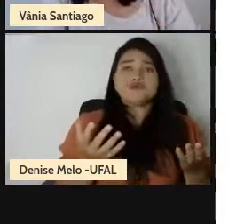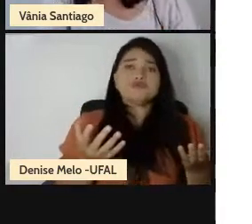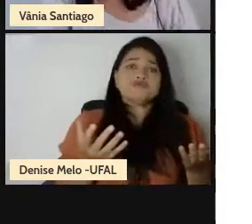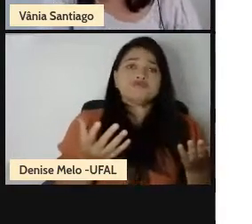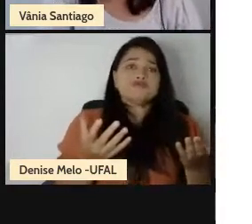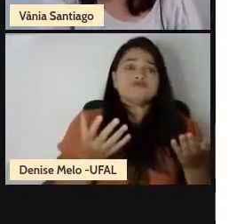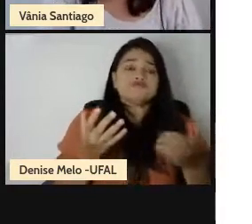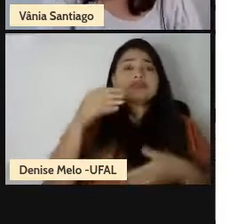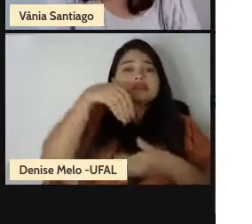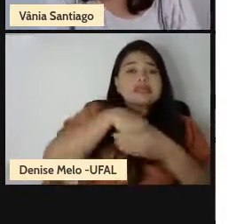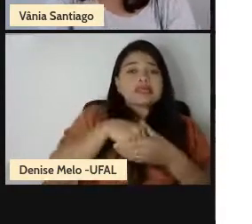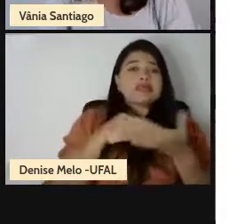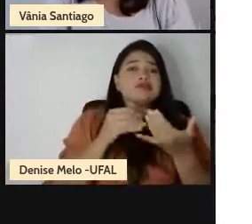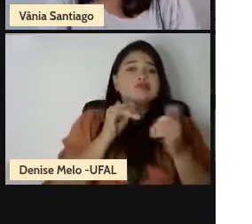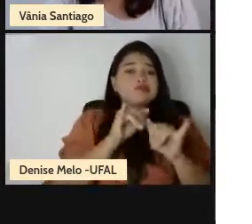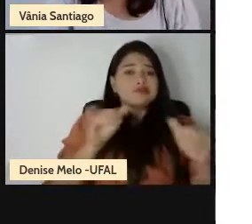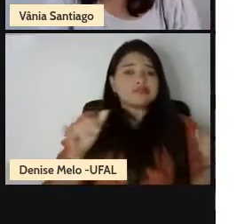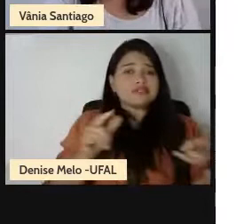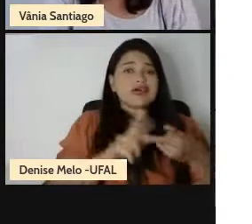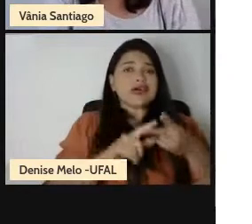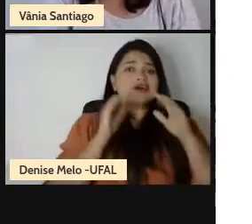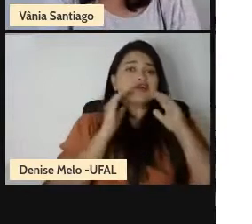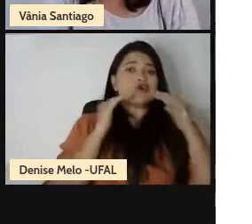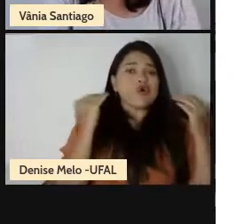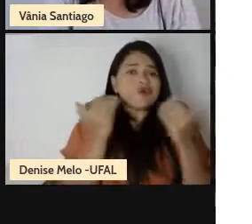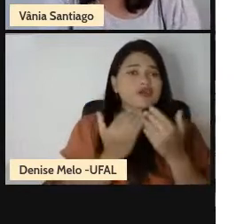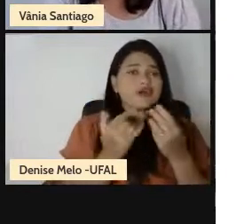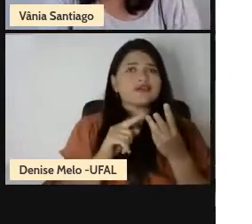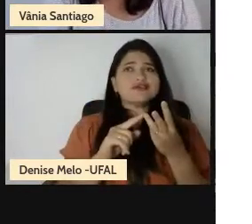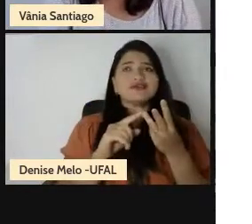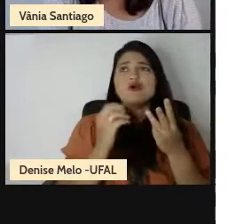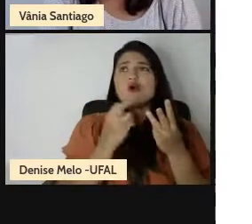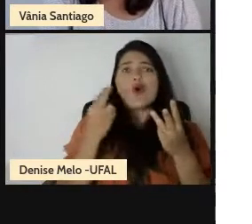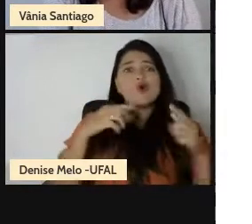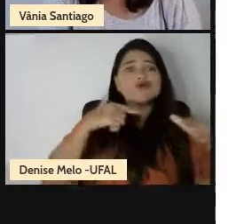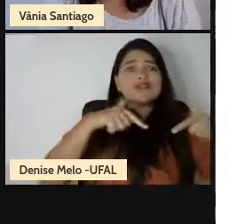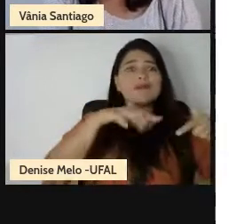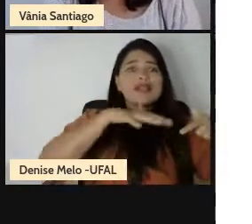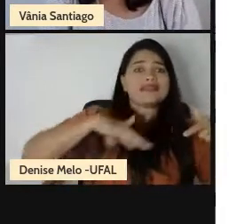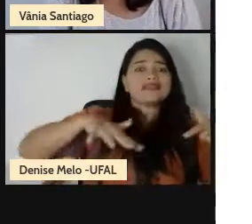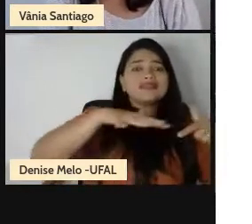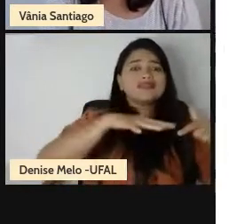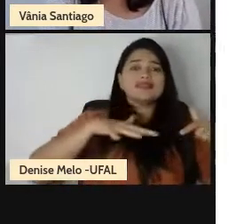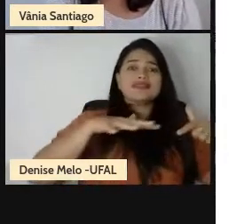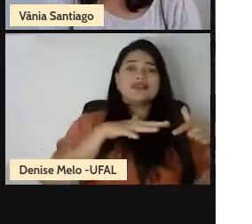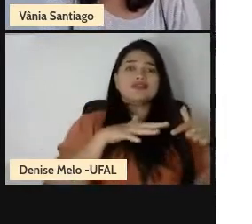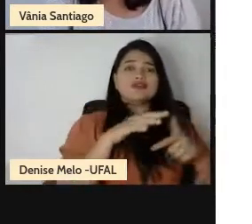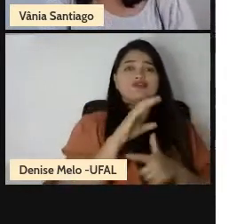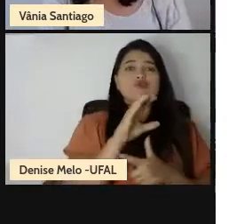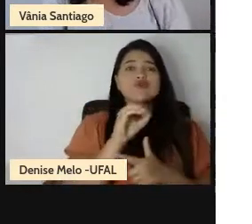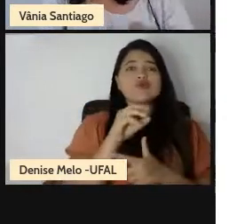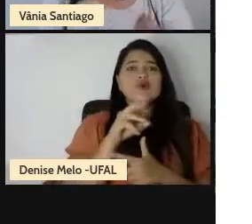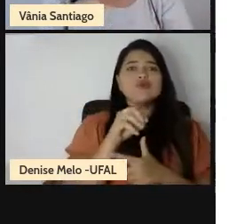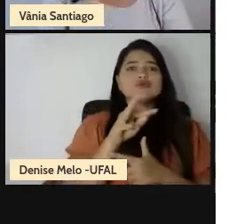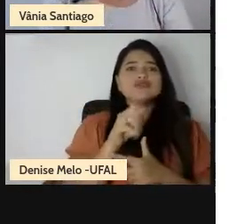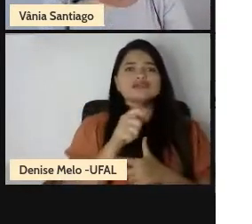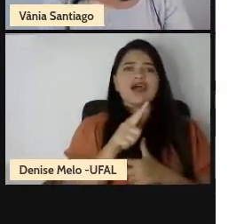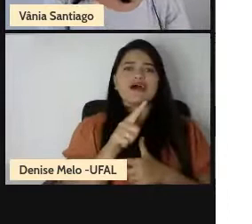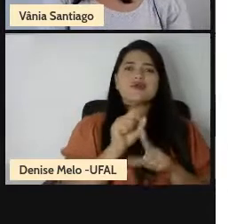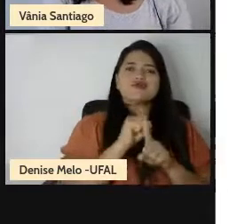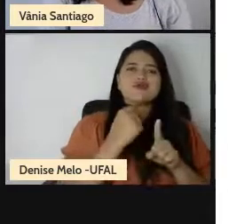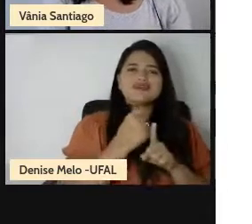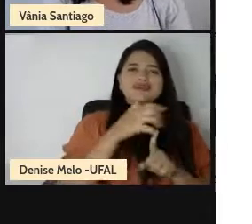para o contexto de conferência, ou trabalhar no contexto comunitário. Então, a gente vê aí um